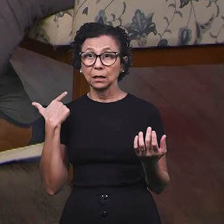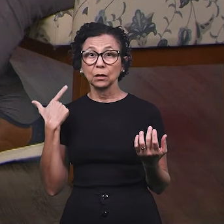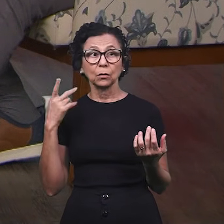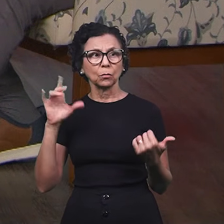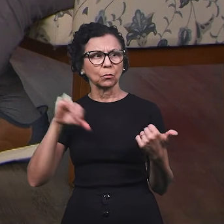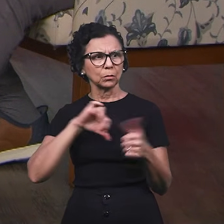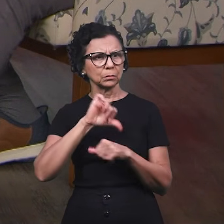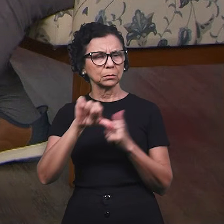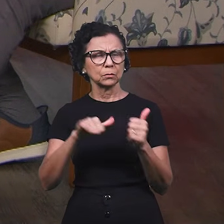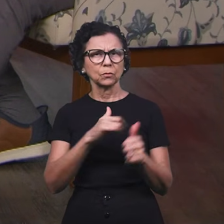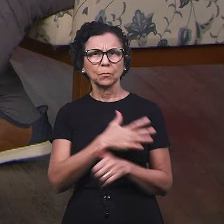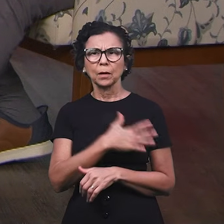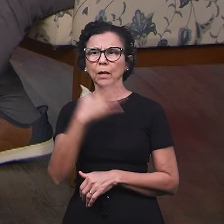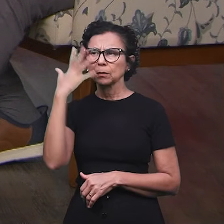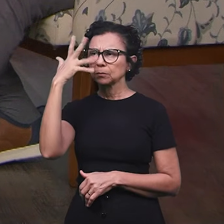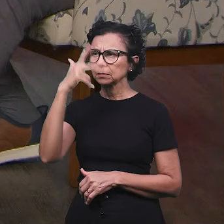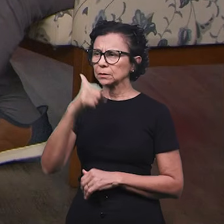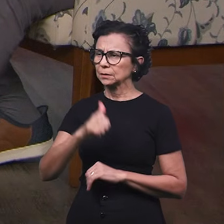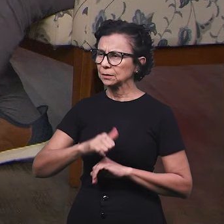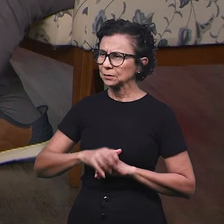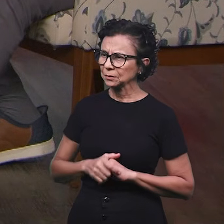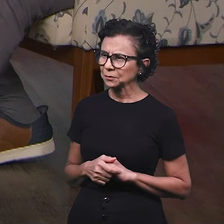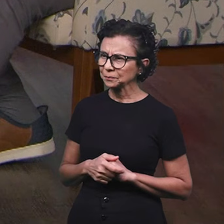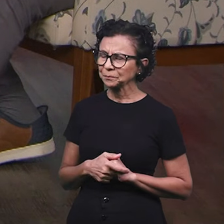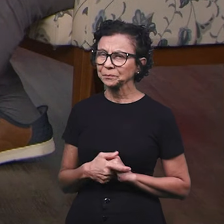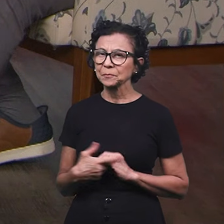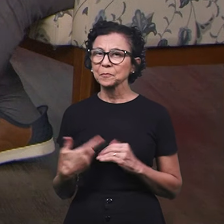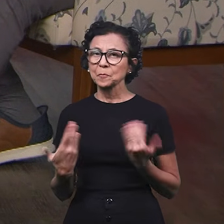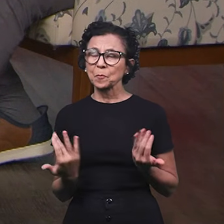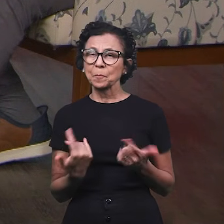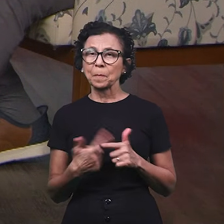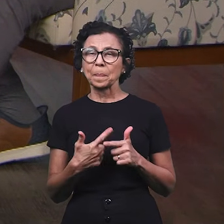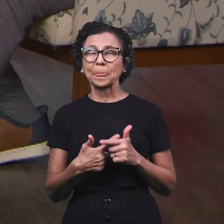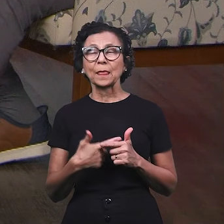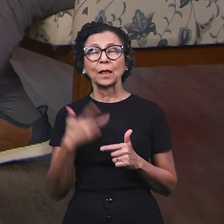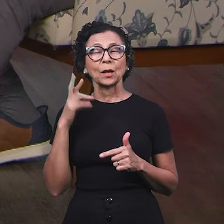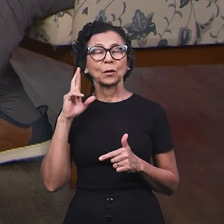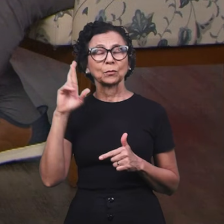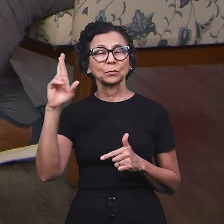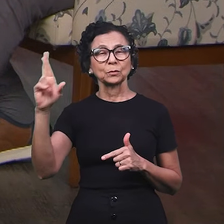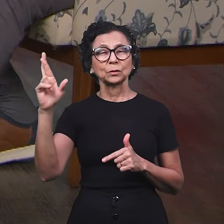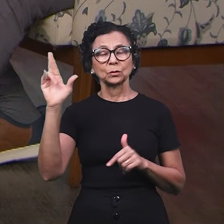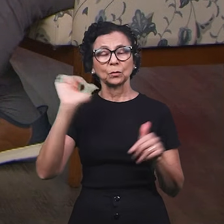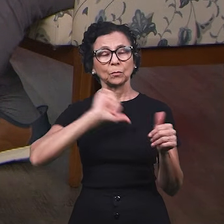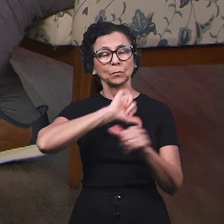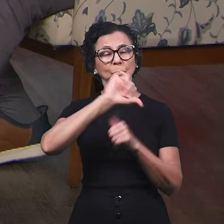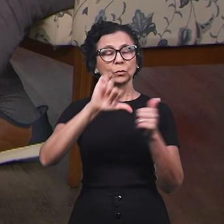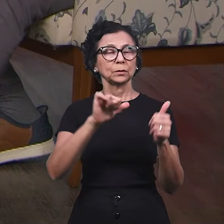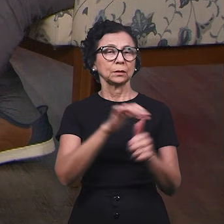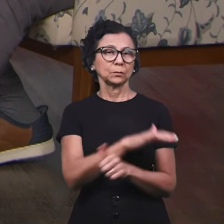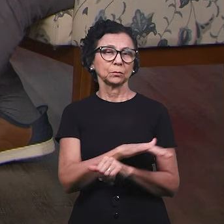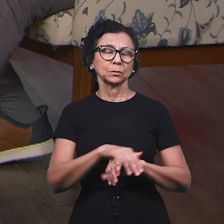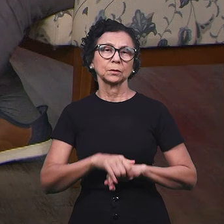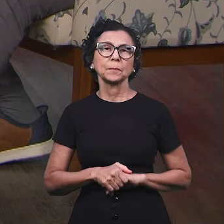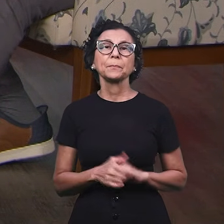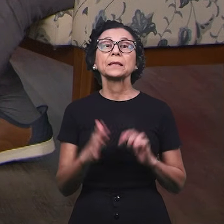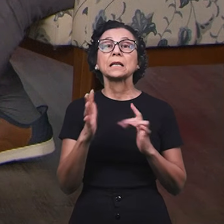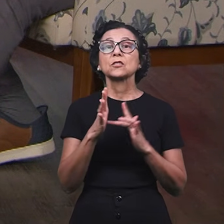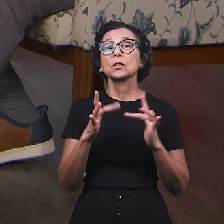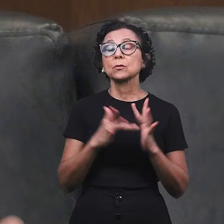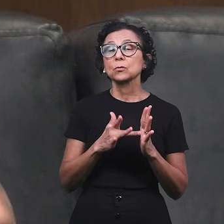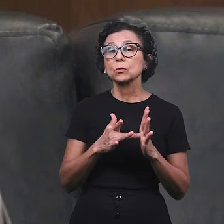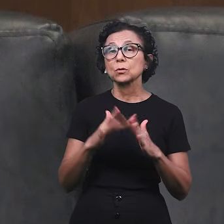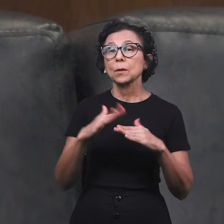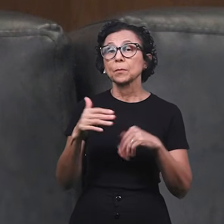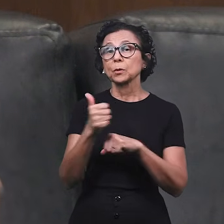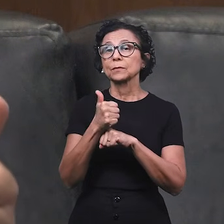que Deus fez. Então, e Jesus é essa, né? Ele é o carpinteiro de Nazaré, Na Bíblia nós vemos Deus como o oleiro que molda o vaso.